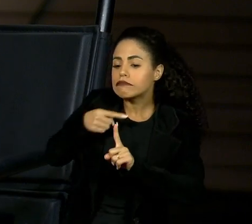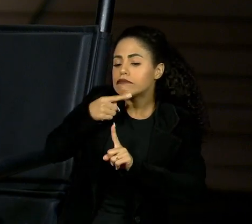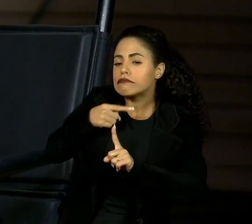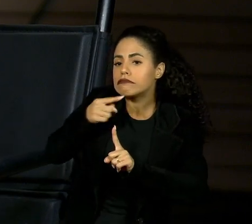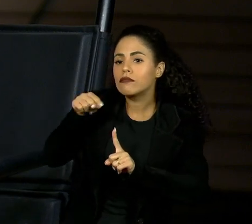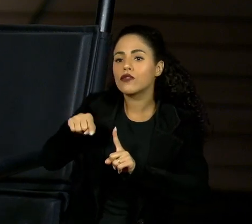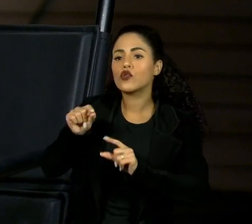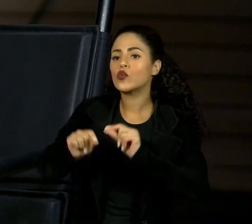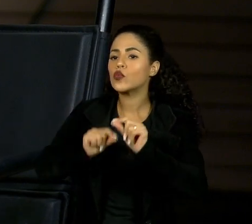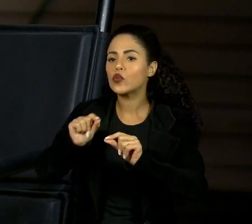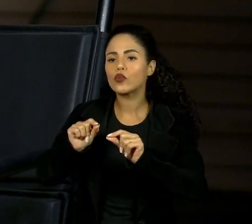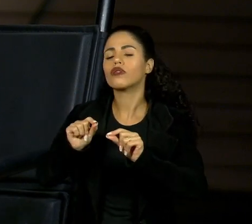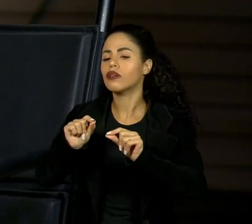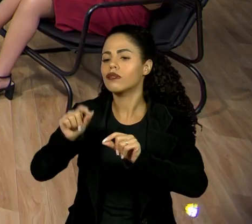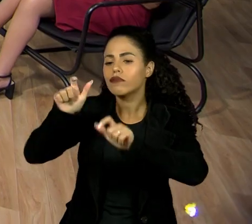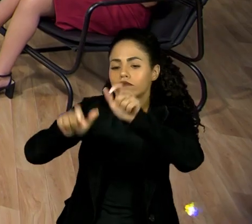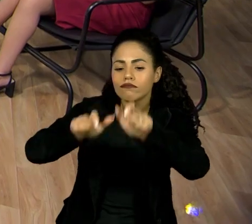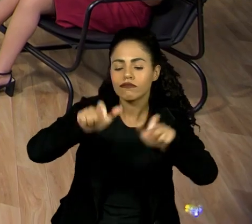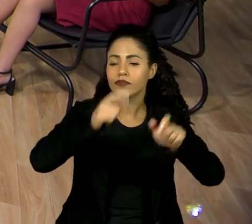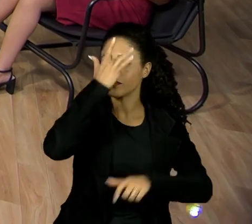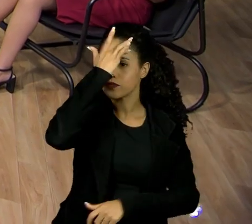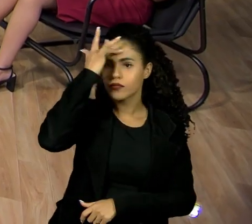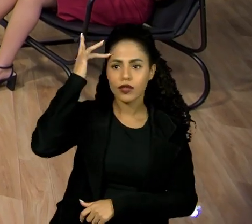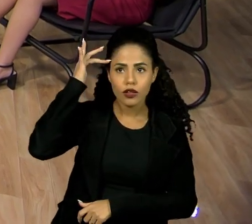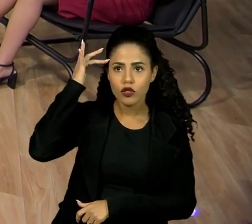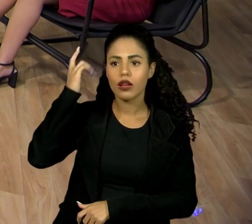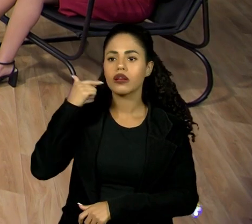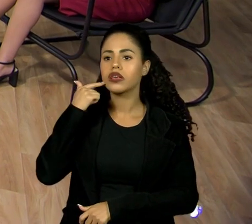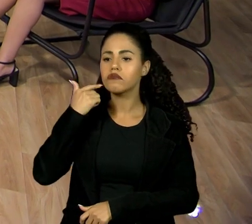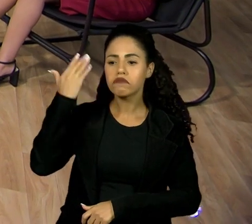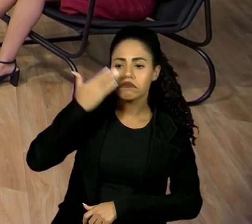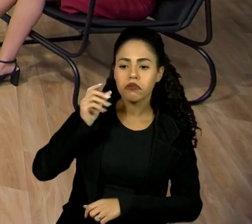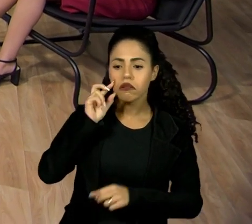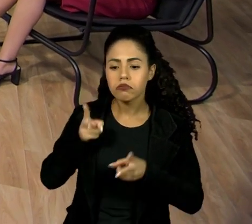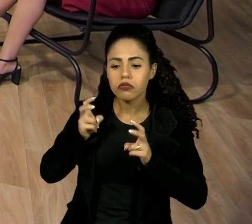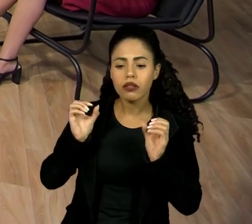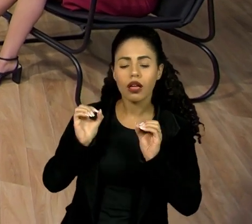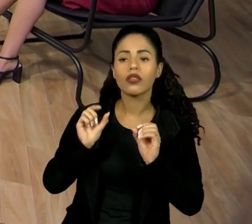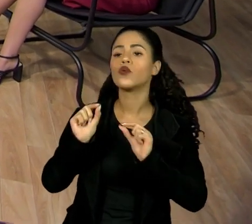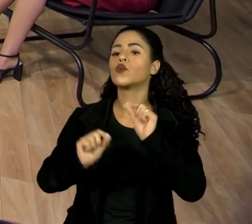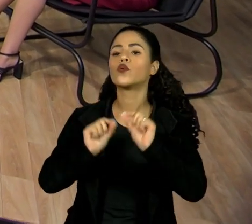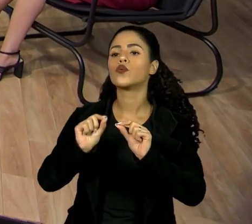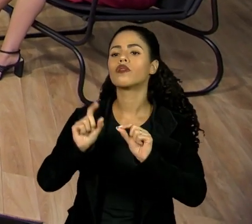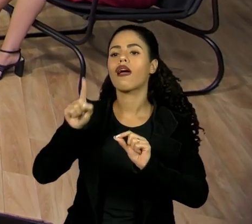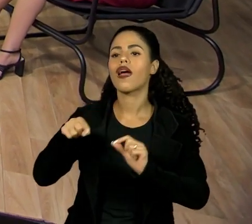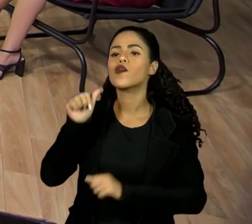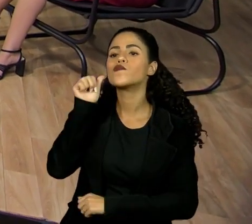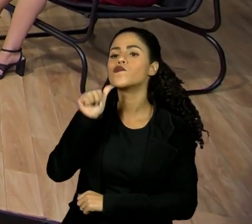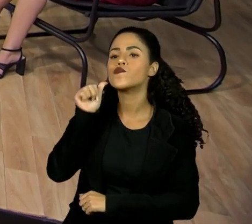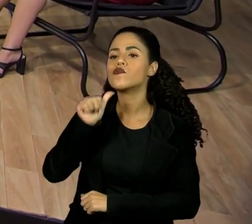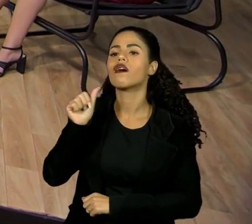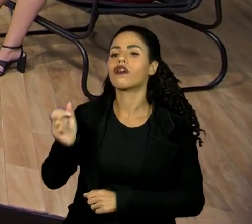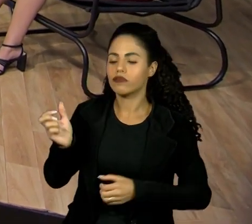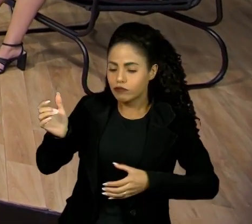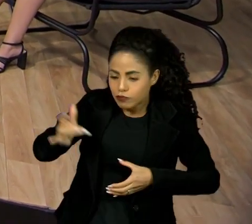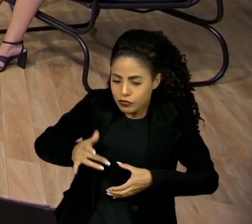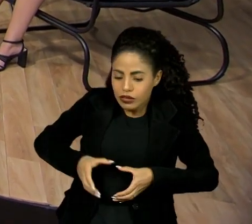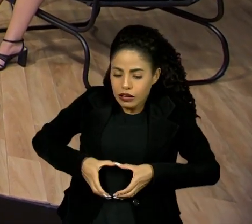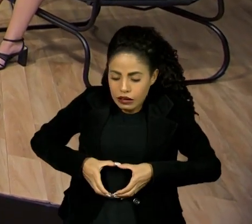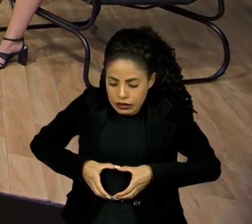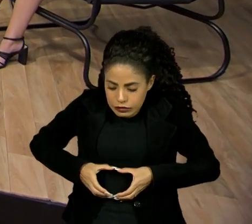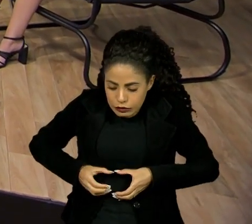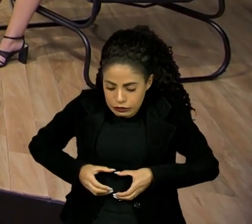né, dos casos de infertilidade sem causa aparente, hoje em dia a gente sabe que é de uma mulher que tem endometriose, por exemplo.